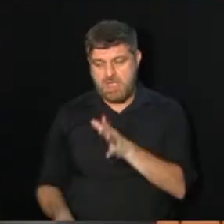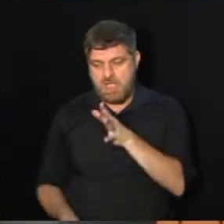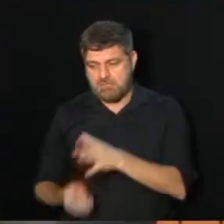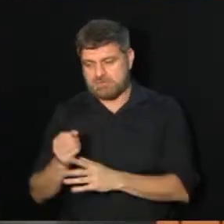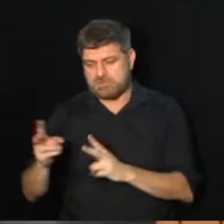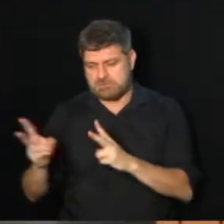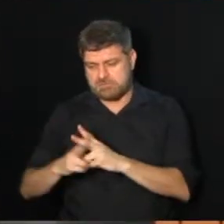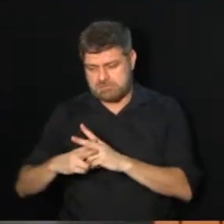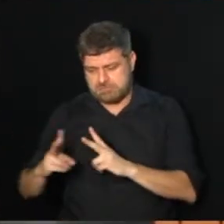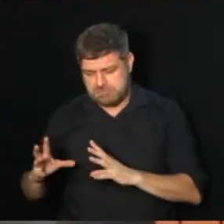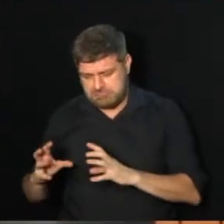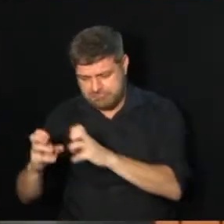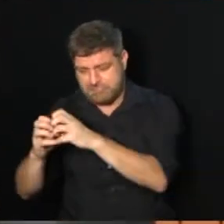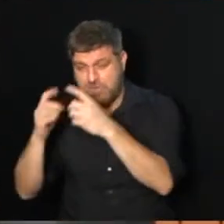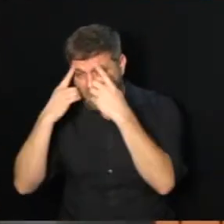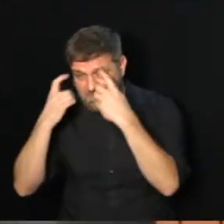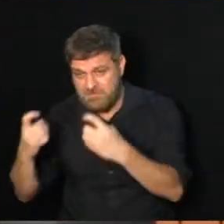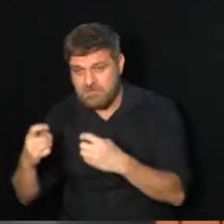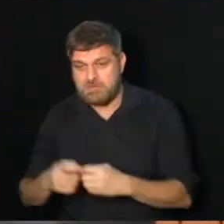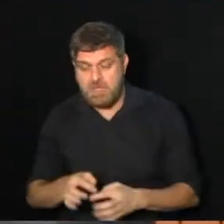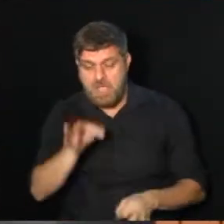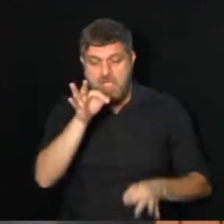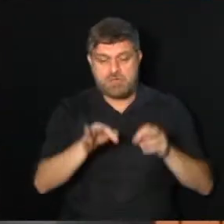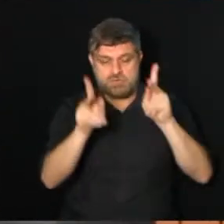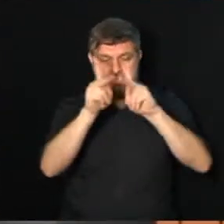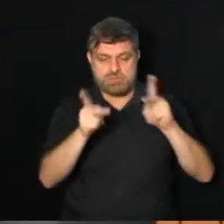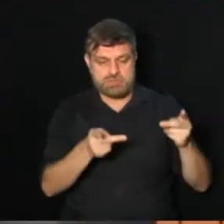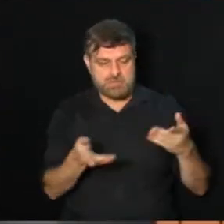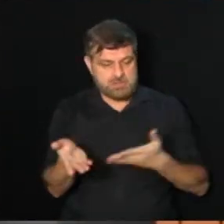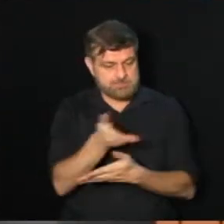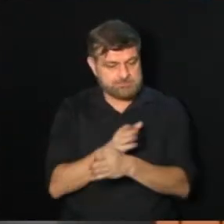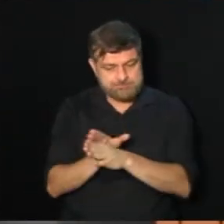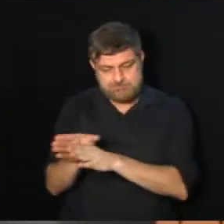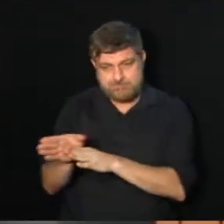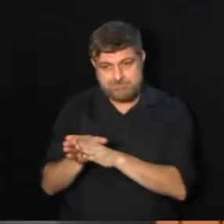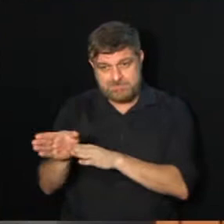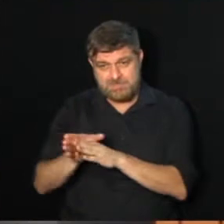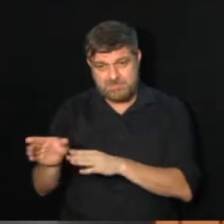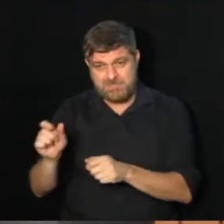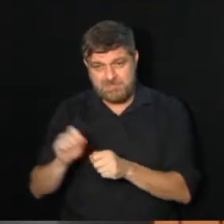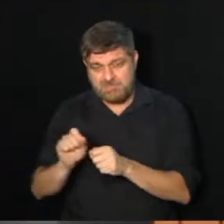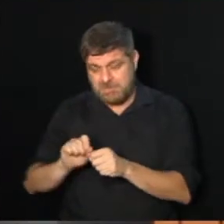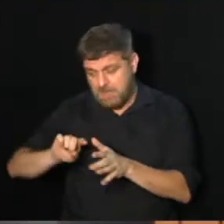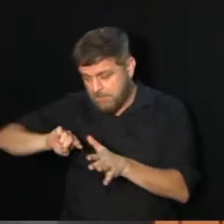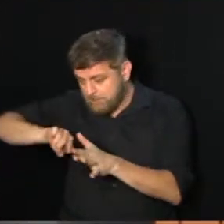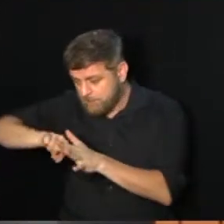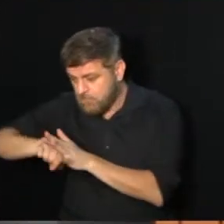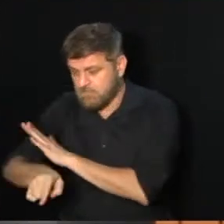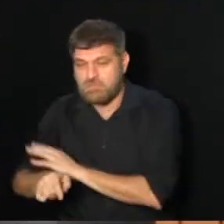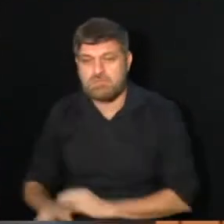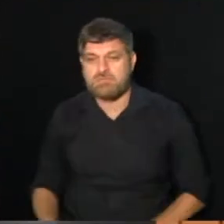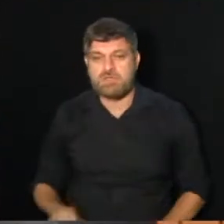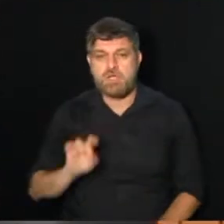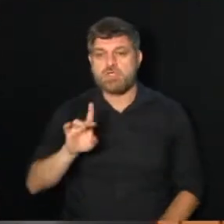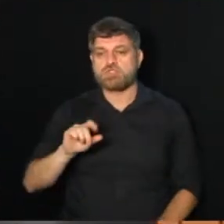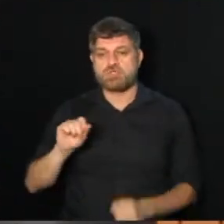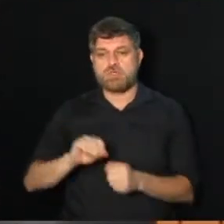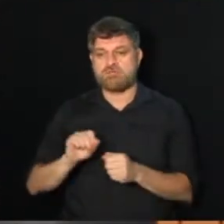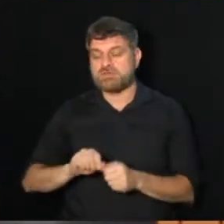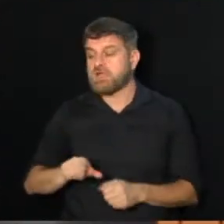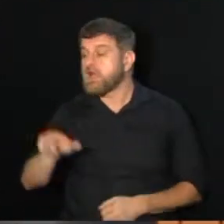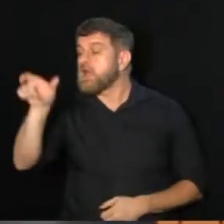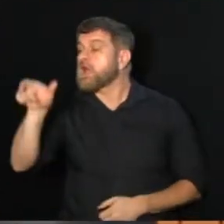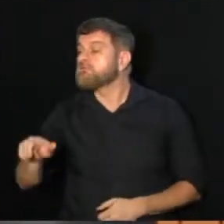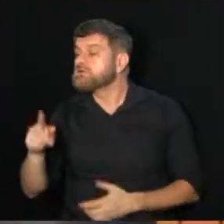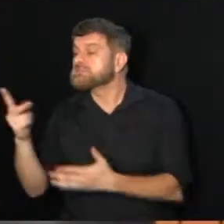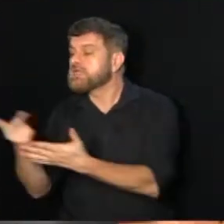uma violência, a verdade, a justiça restaurativa vai tratar disso de forma mais ampla. Não estabelecer simplesmente autoria,